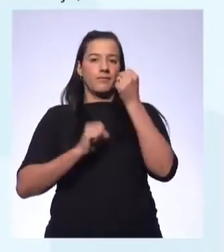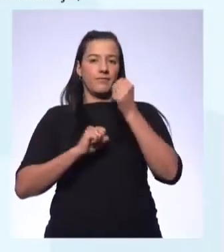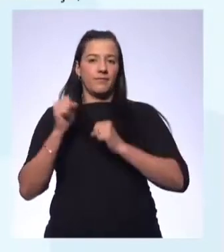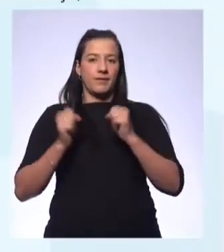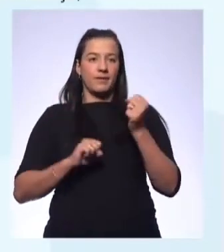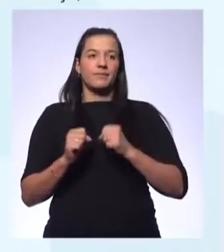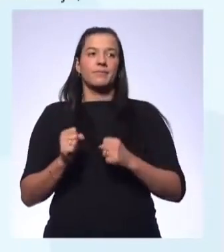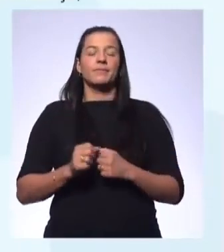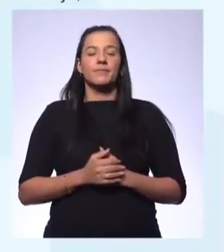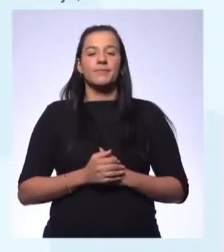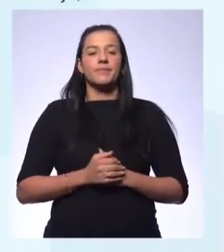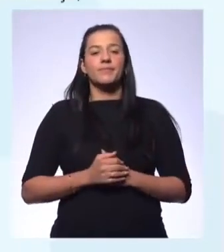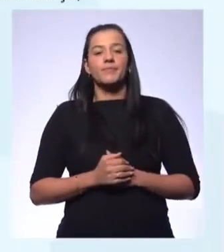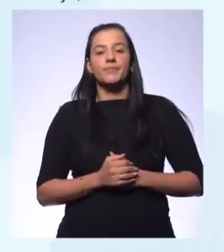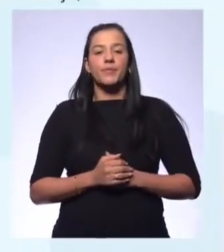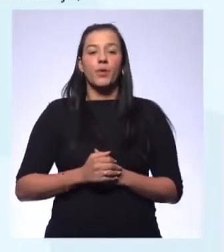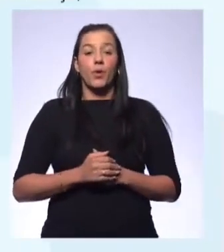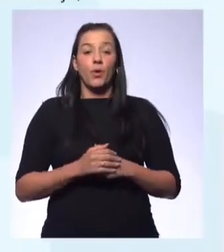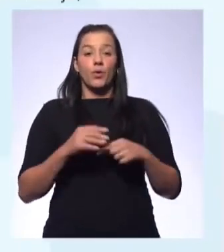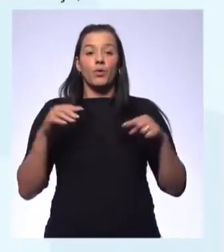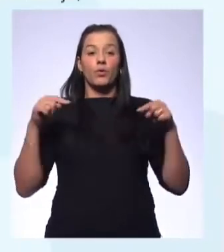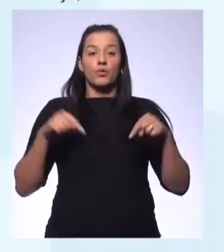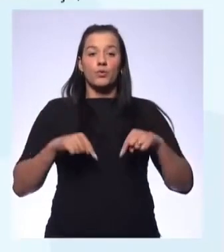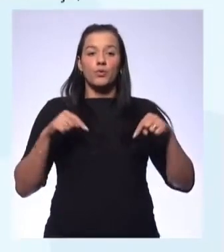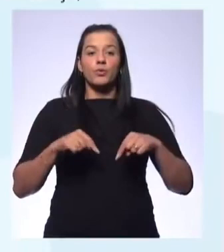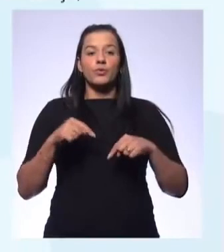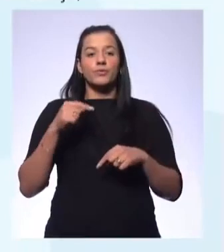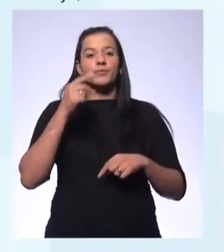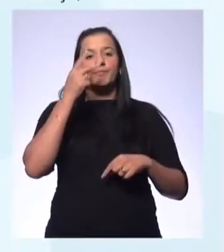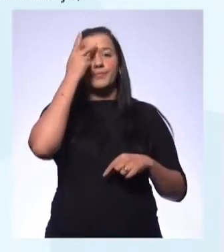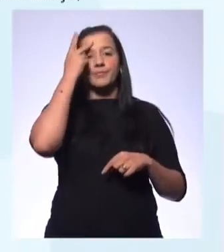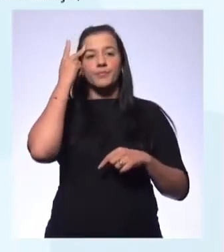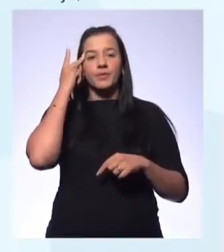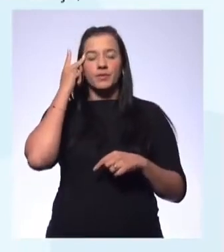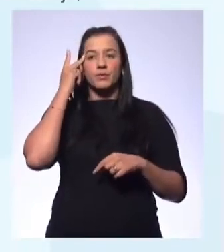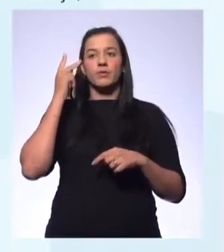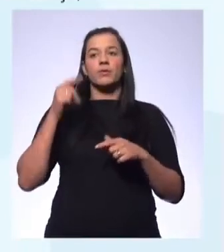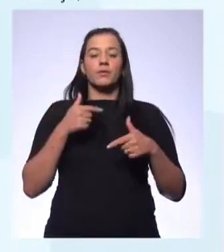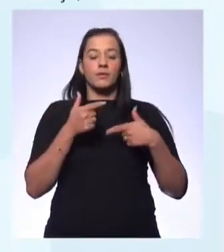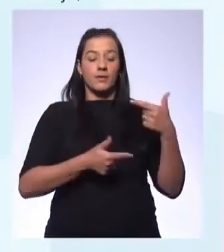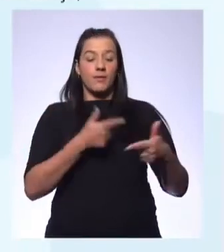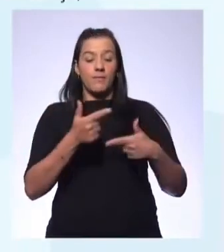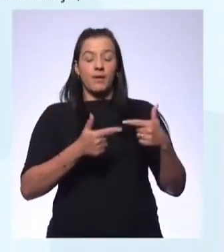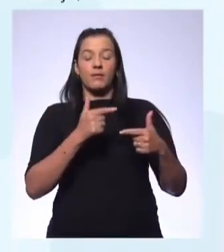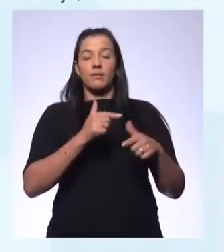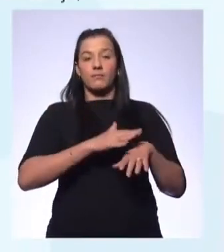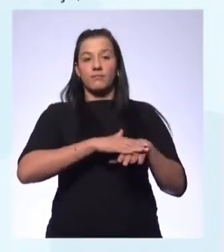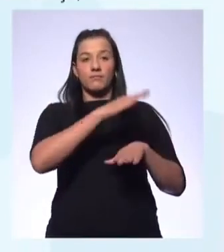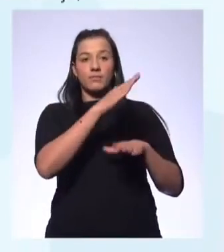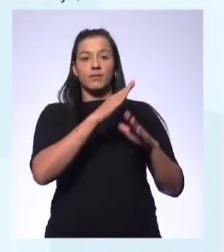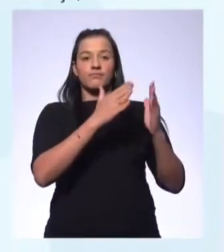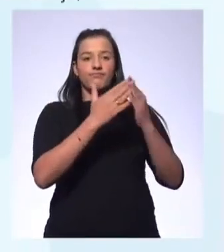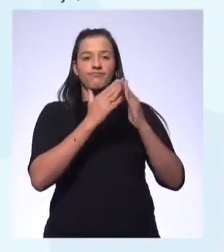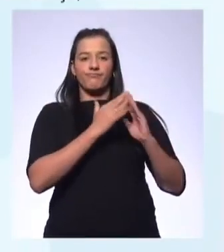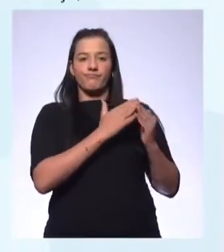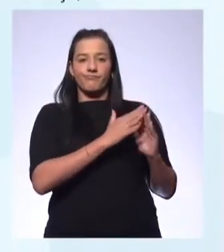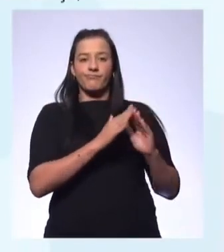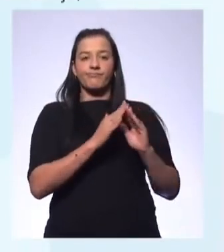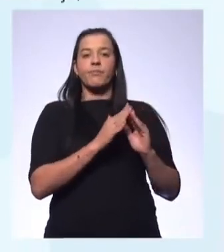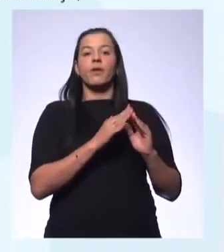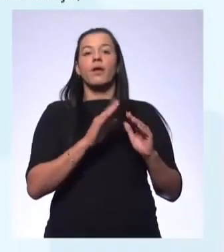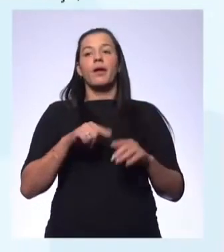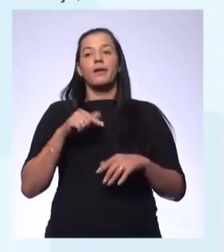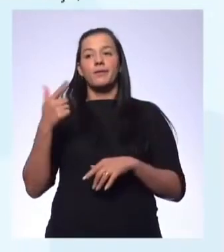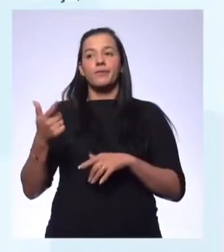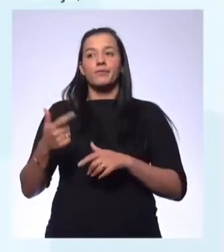uma inversão, né? Hoje em dia, os trabalhadores moram mais em áreas periféricas, e os grupos mais